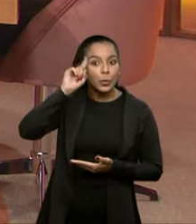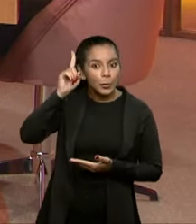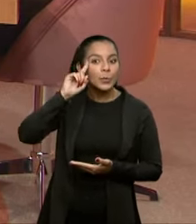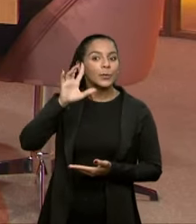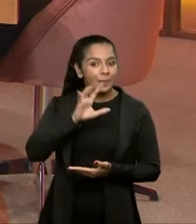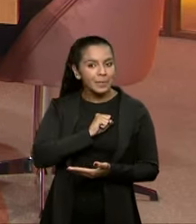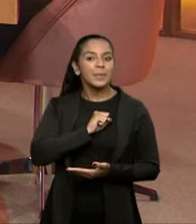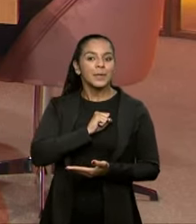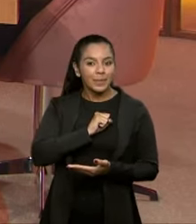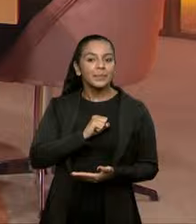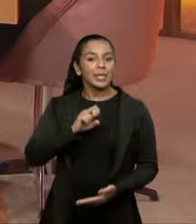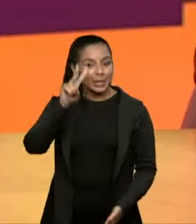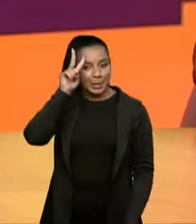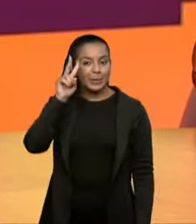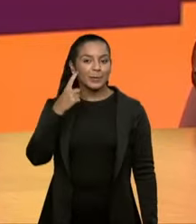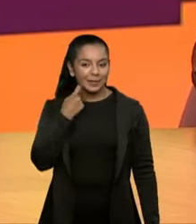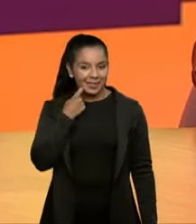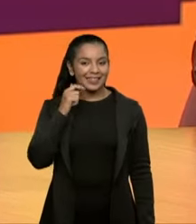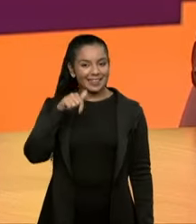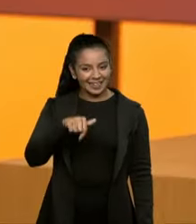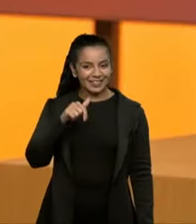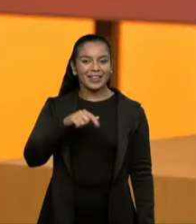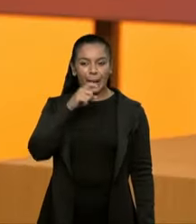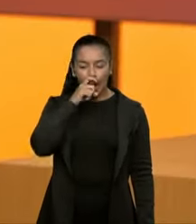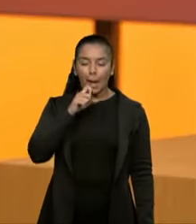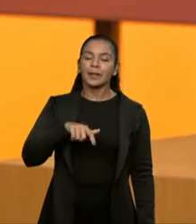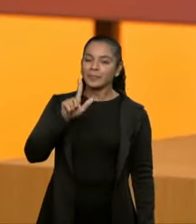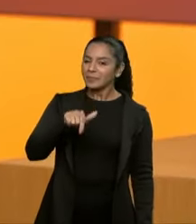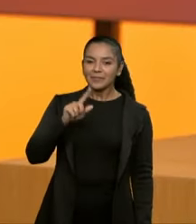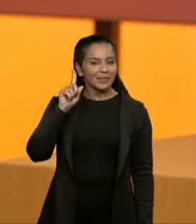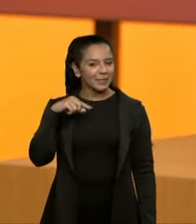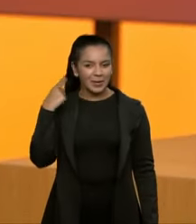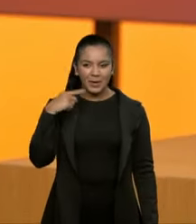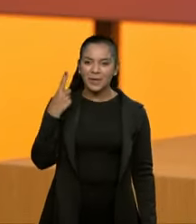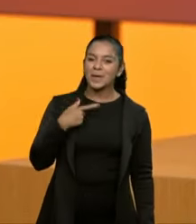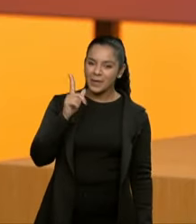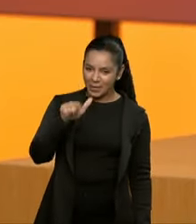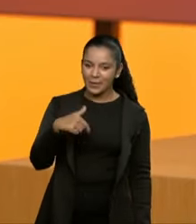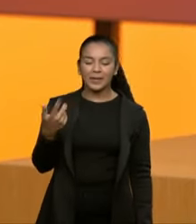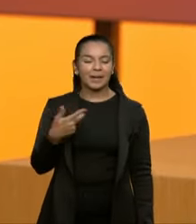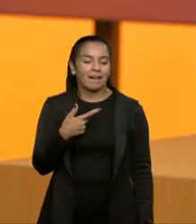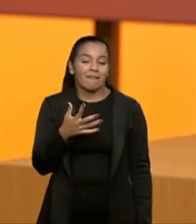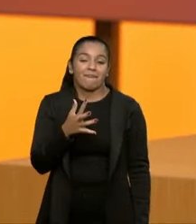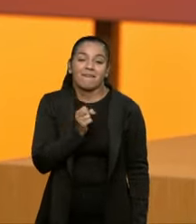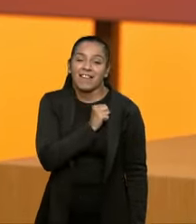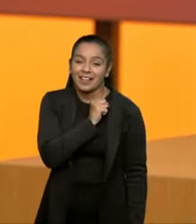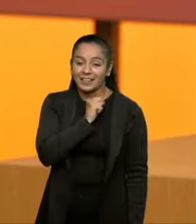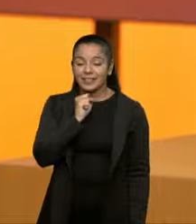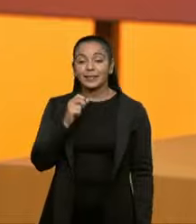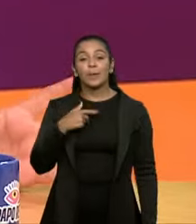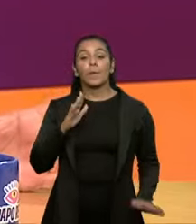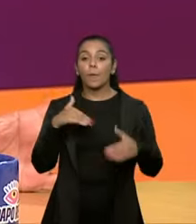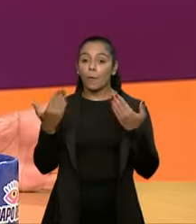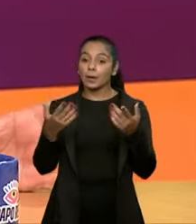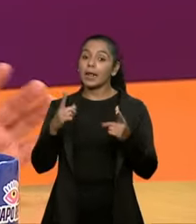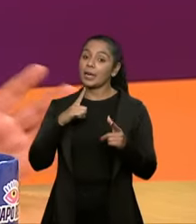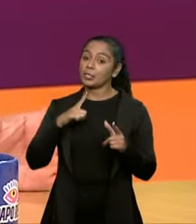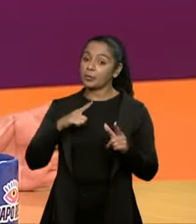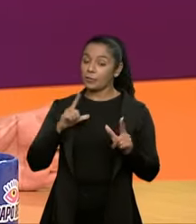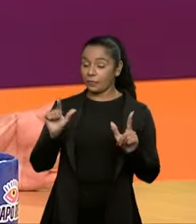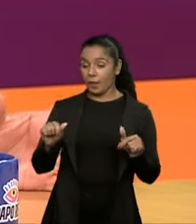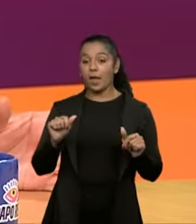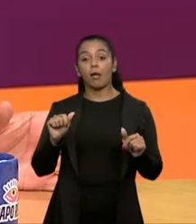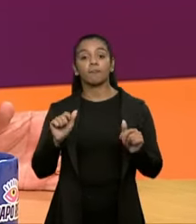Segunda a sexta? Segunda a sexta aqui, meu amor. Ai, vou te falar, é muita loucura. Amando. Aí eu tô vendo, fico feliz. Aí quando ela tiver com uma forga,